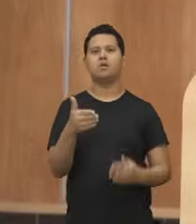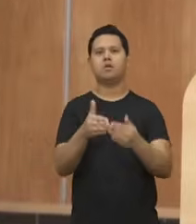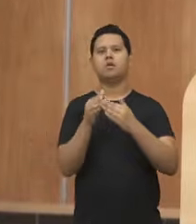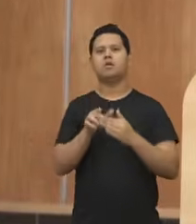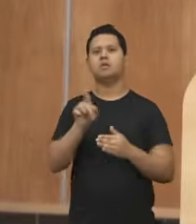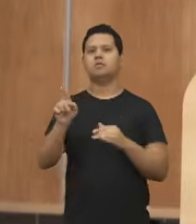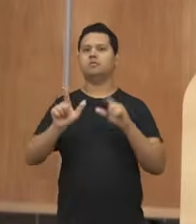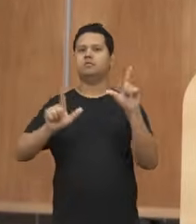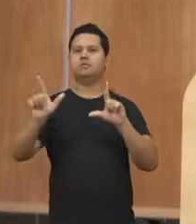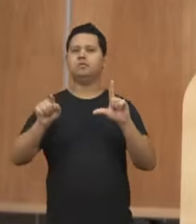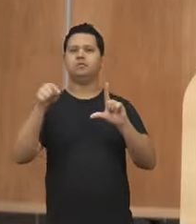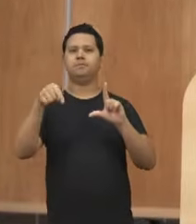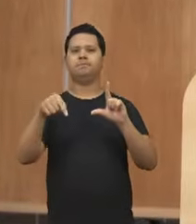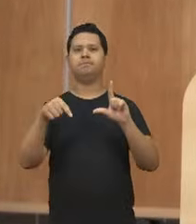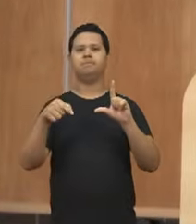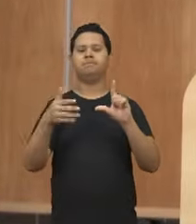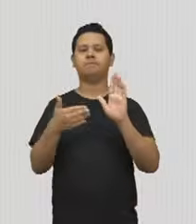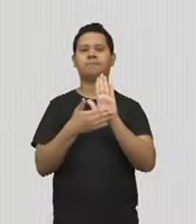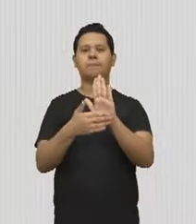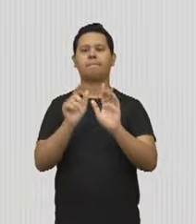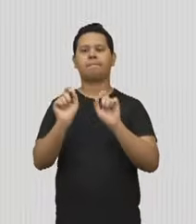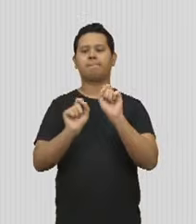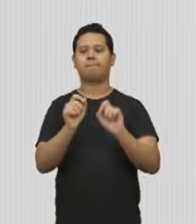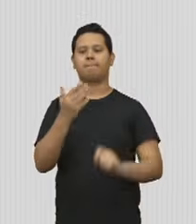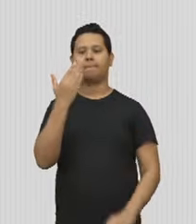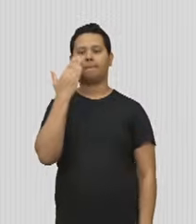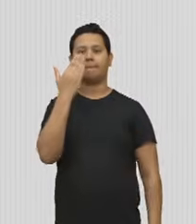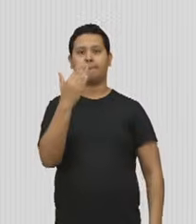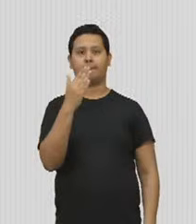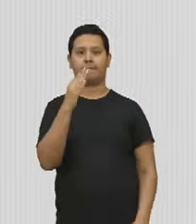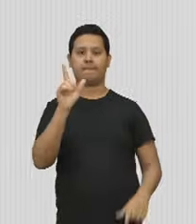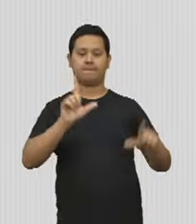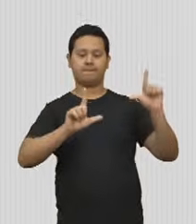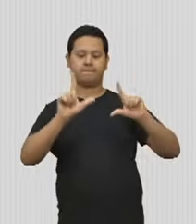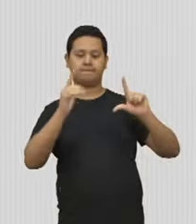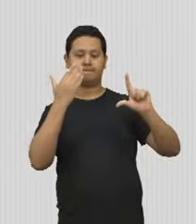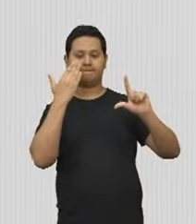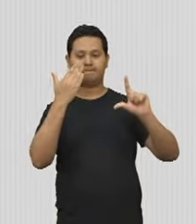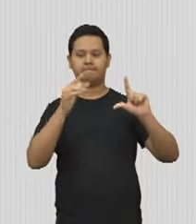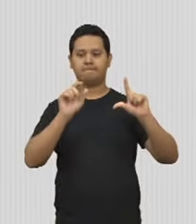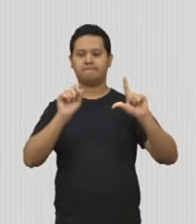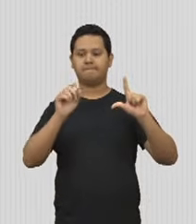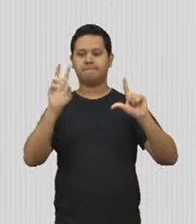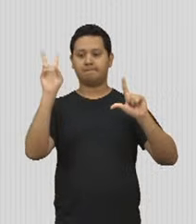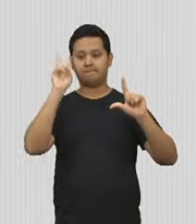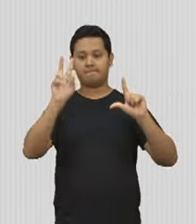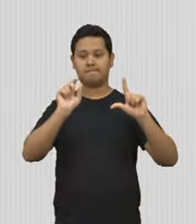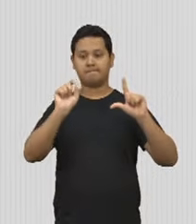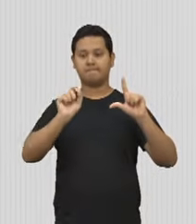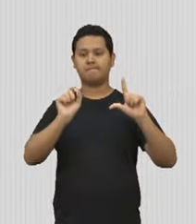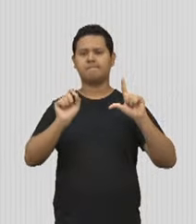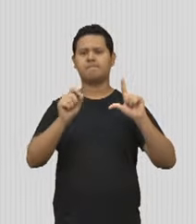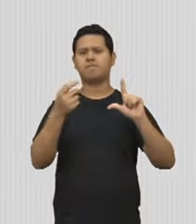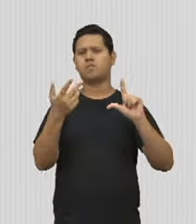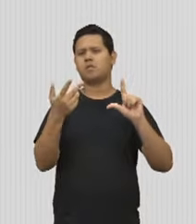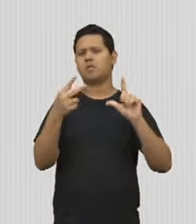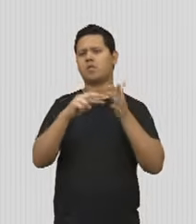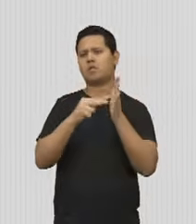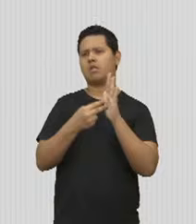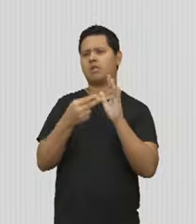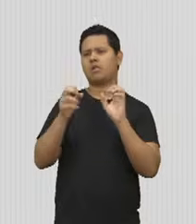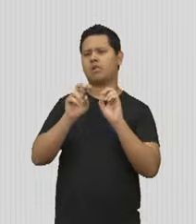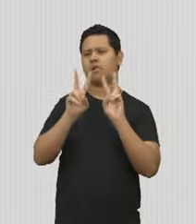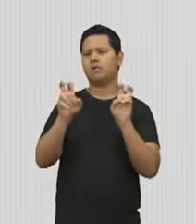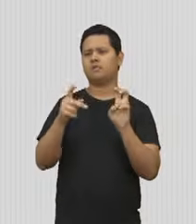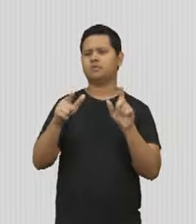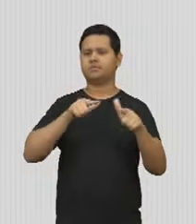aqui para a TV Câmara, por gentileza, colocar para a gente aí, os slides, a gente relembrar aqui um pouco do que se trata esse